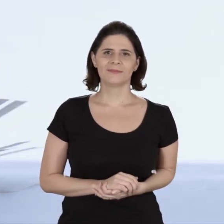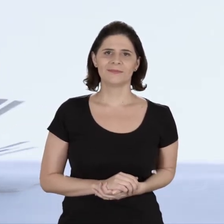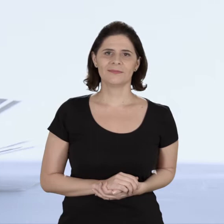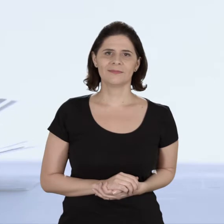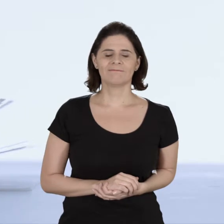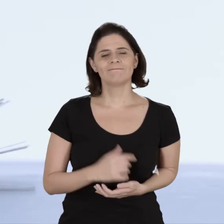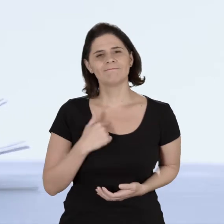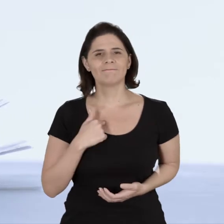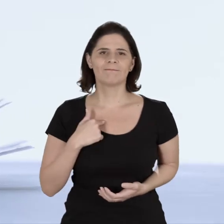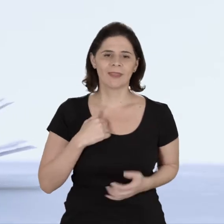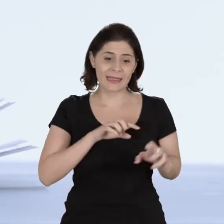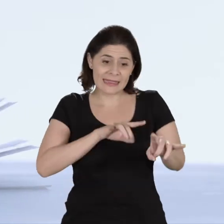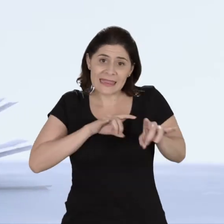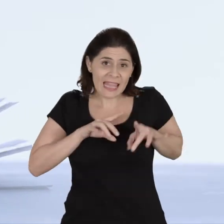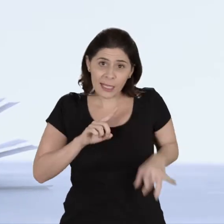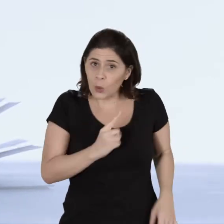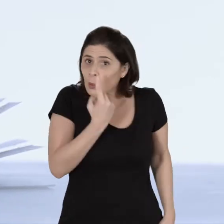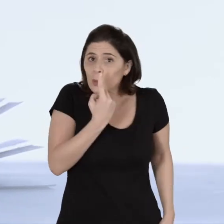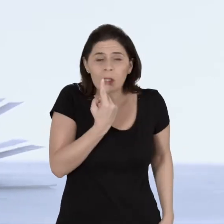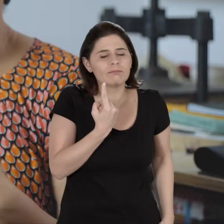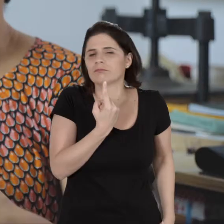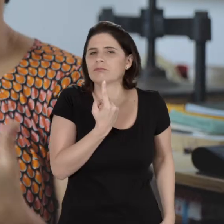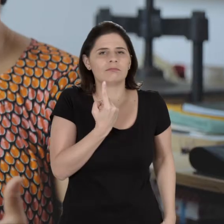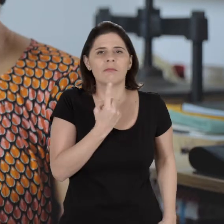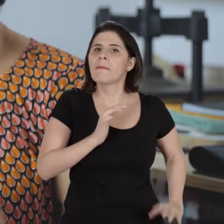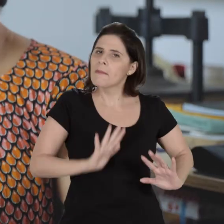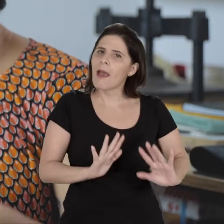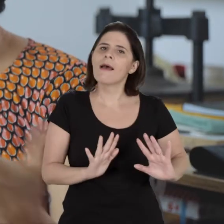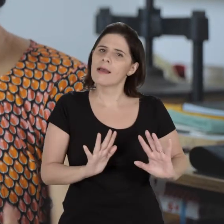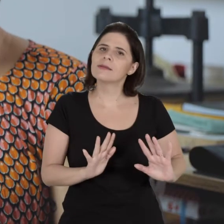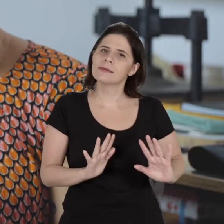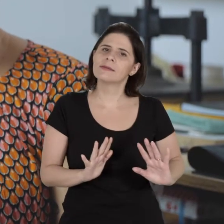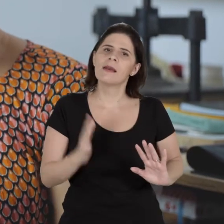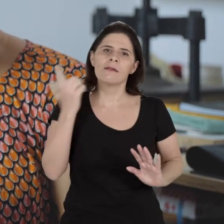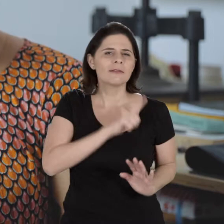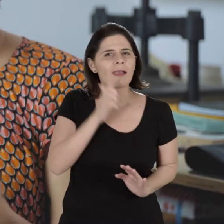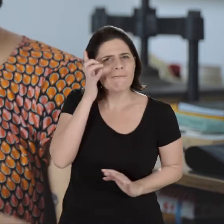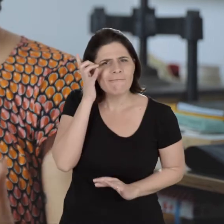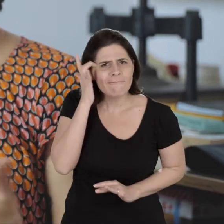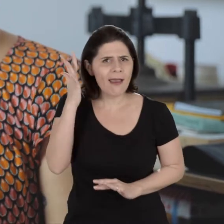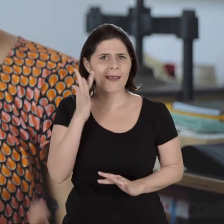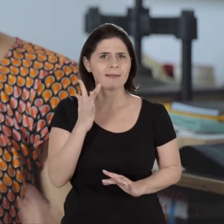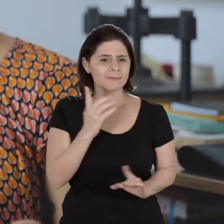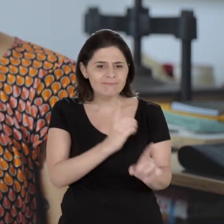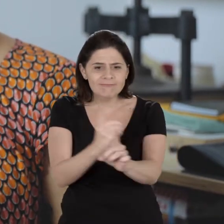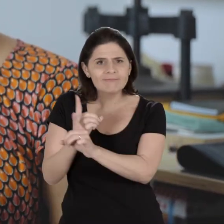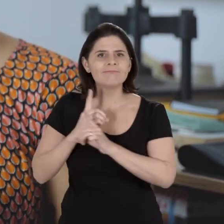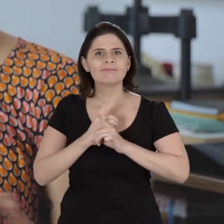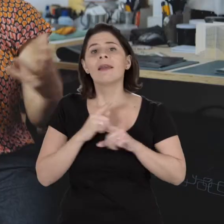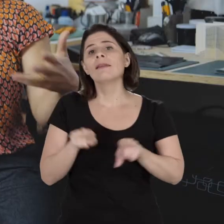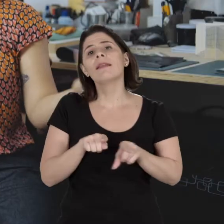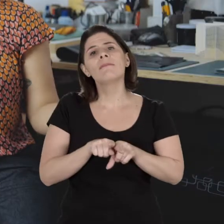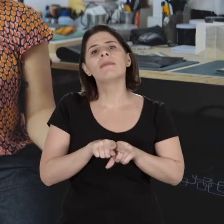Não me apego a uma técnica específica, mas sim que sejam de fácil acesso e que me